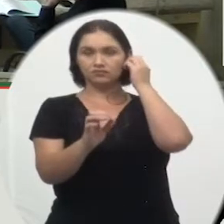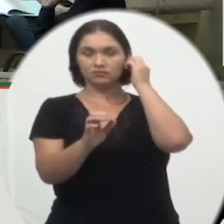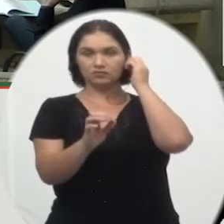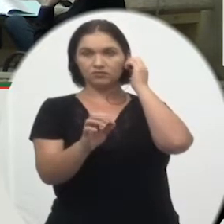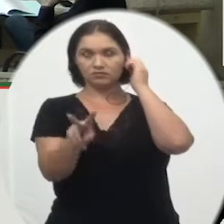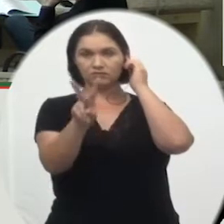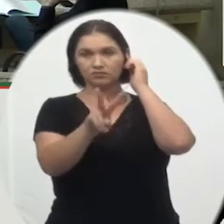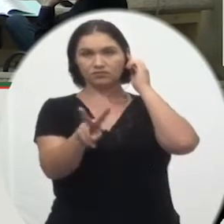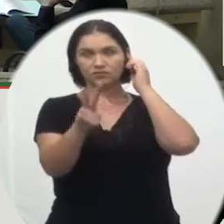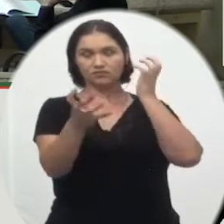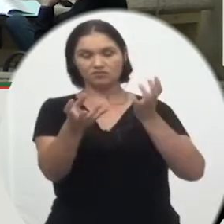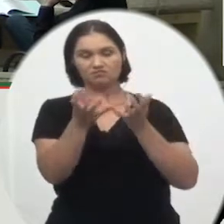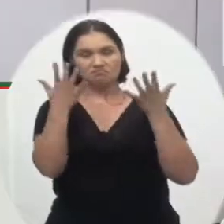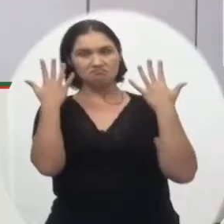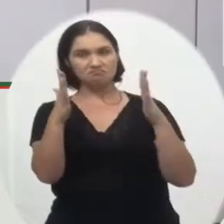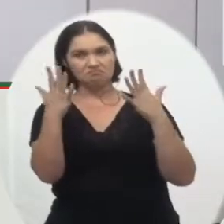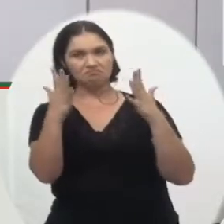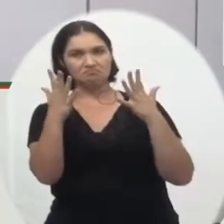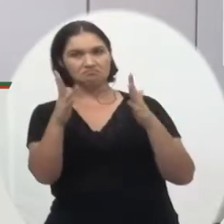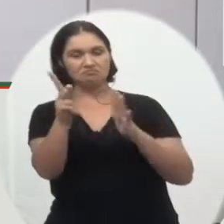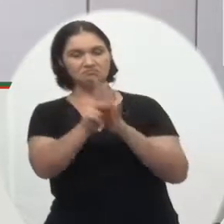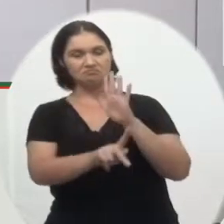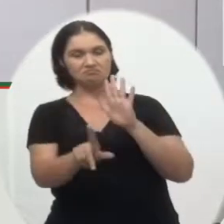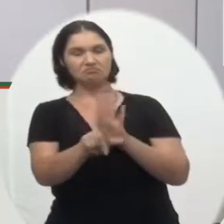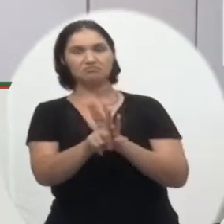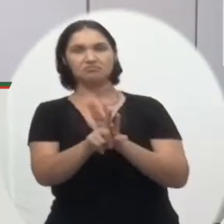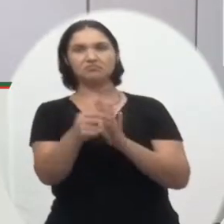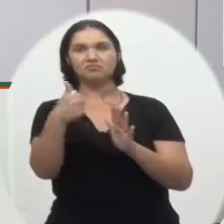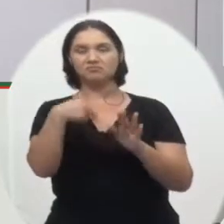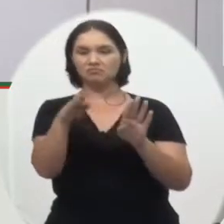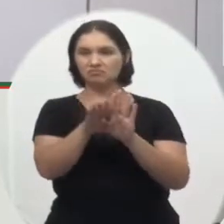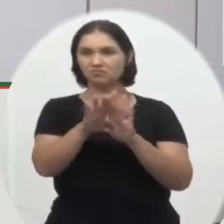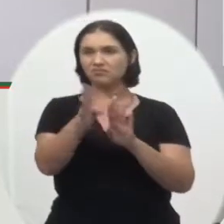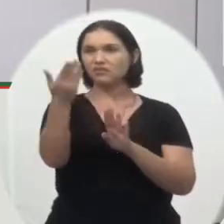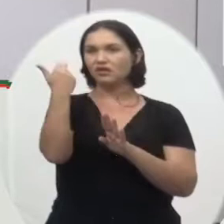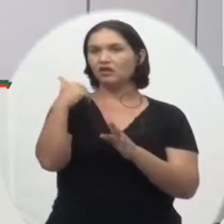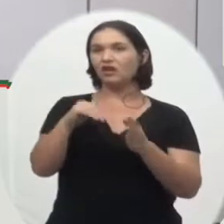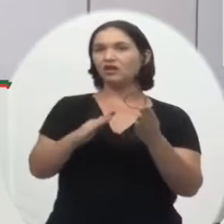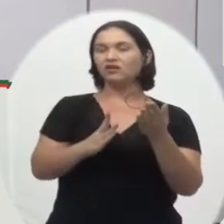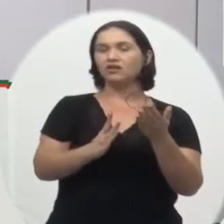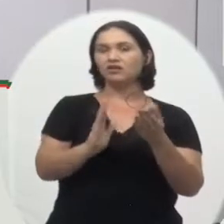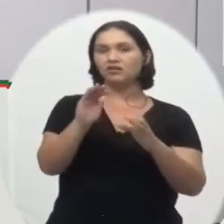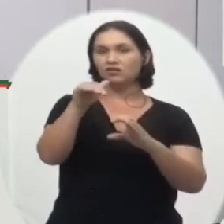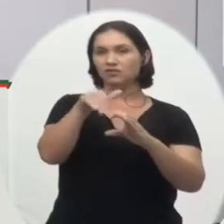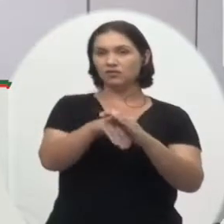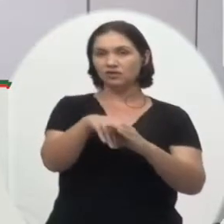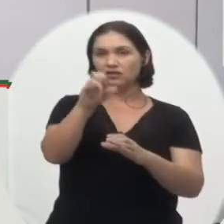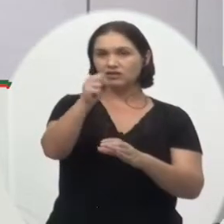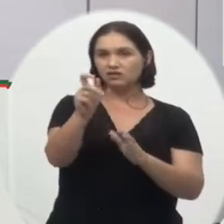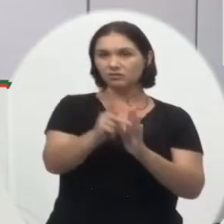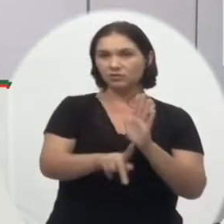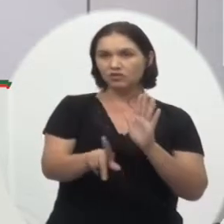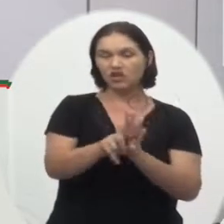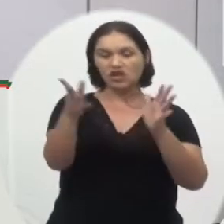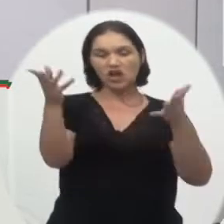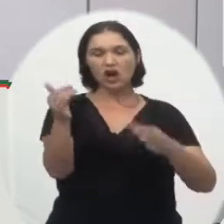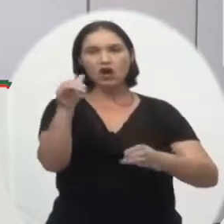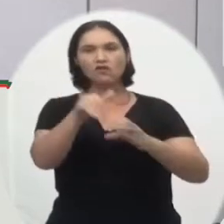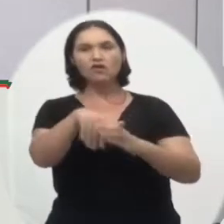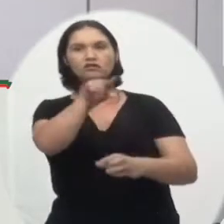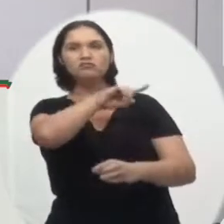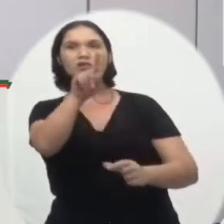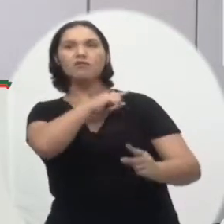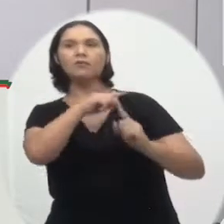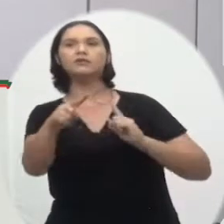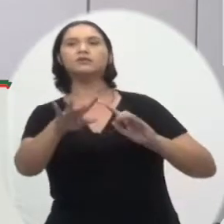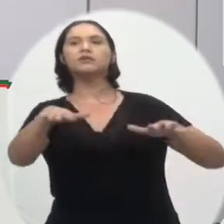Bem, vereador, primeiramente eu quero parabenizar o projeto, já votei a favor, vou votar contra o veto. É, uma coisa que me chama a